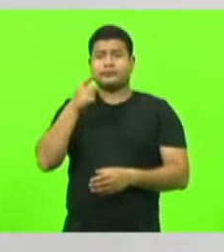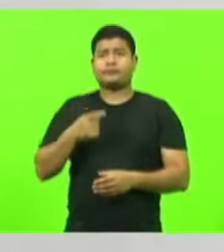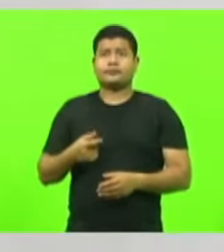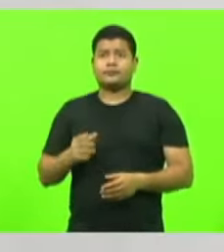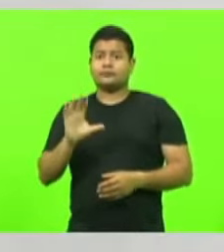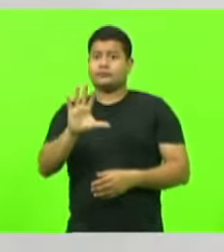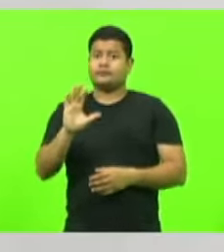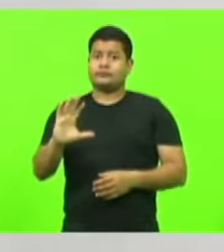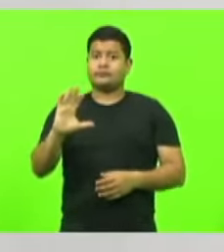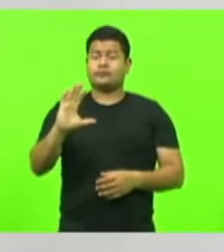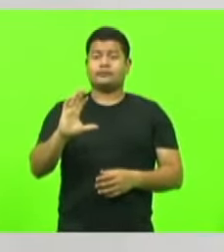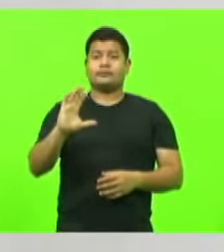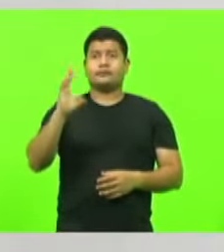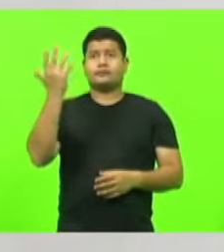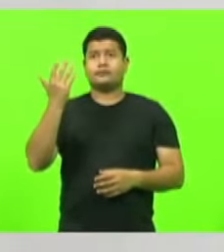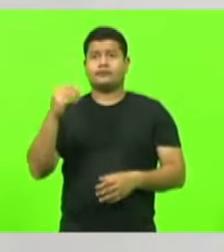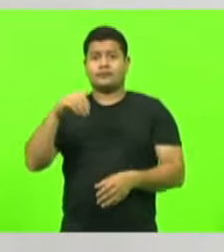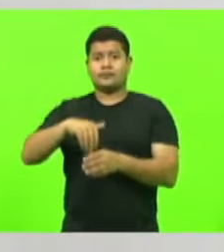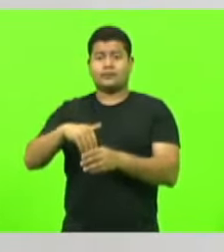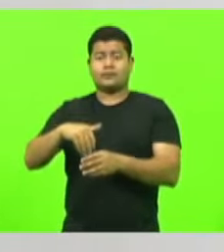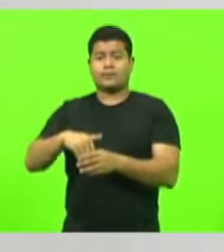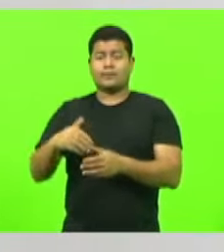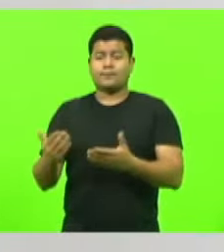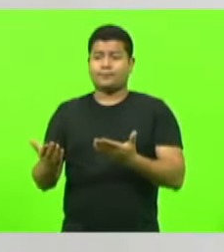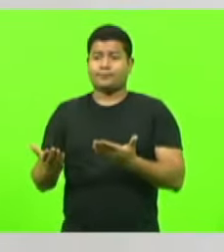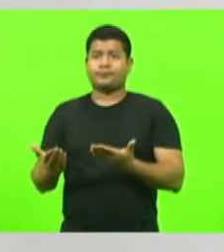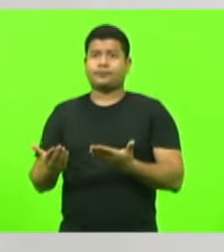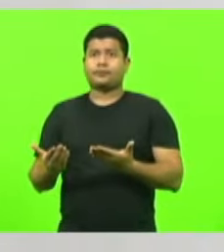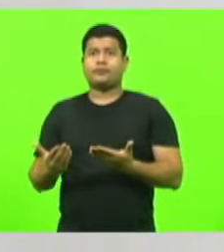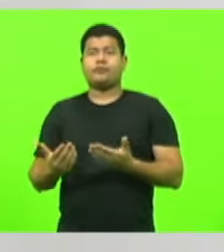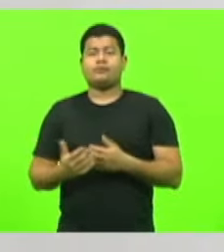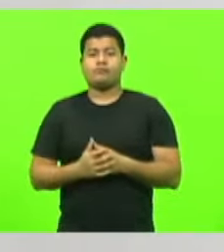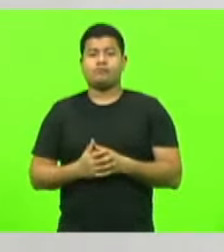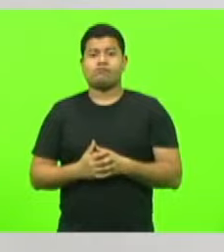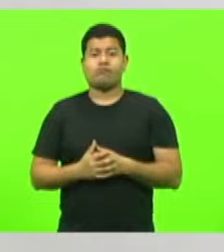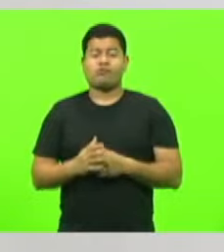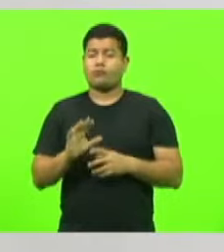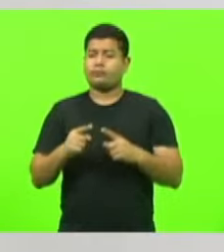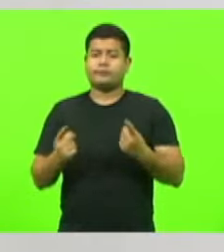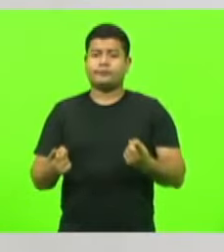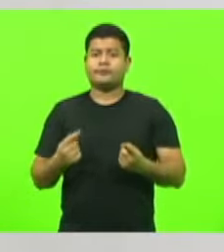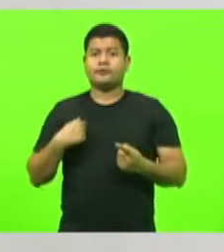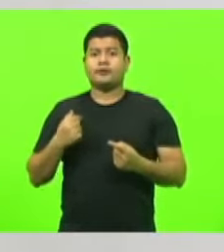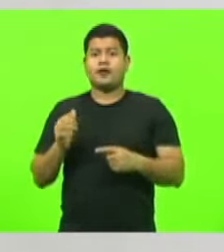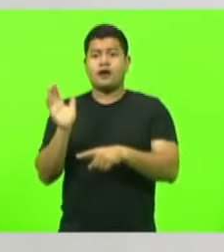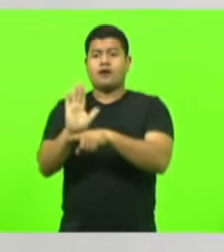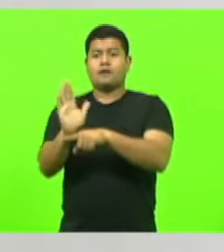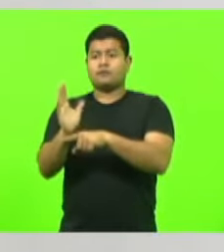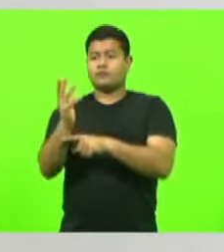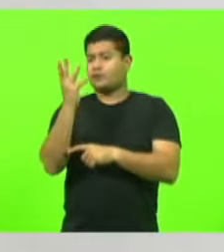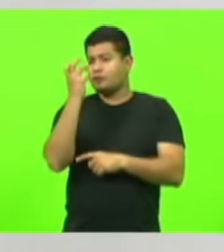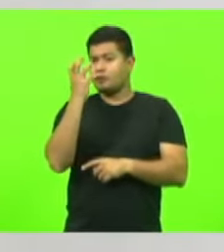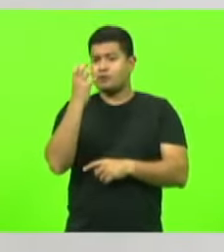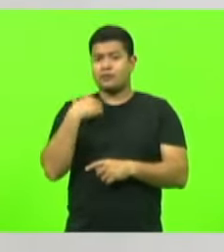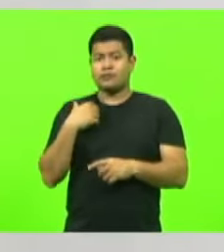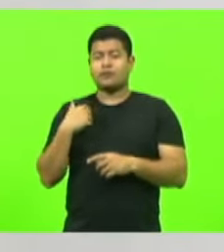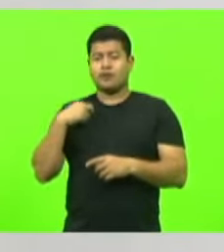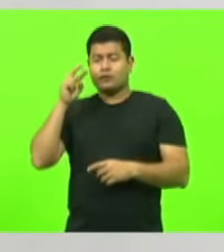acabou não votando como deveria ali pelo resultado. Mas, enfim, mais tarde fez um vídeo de retratação, assisti o